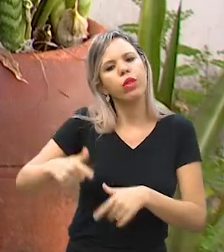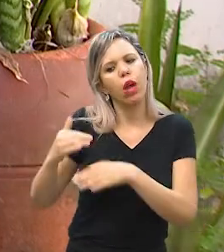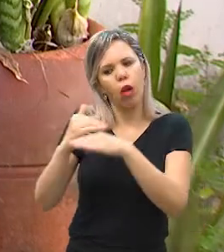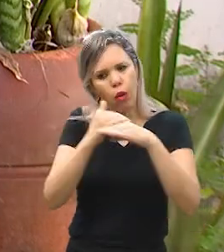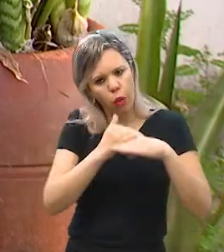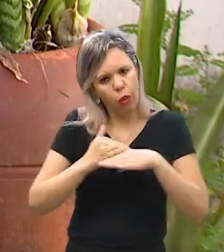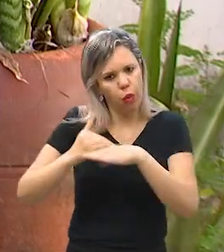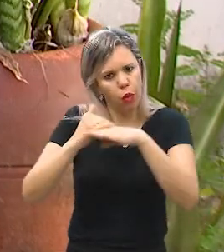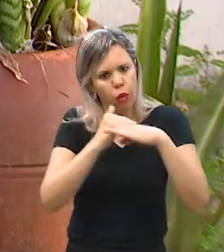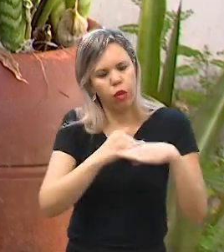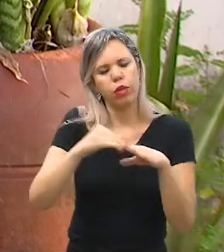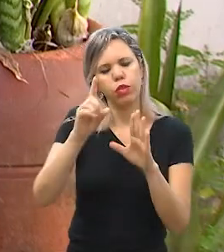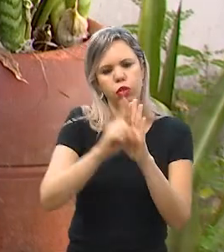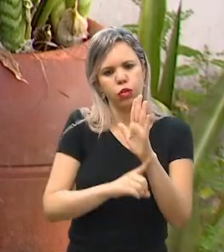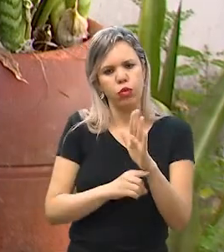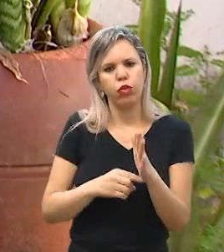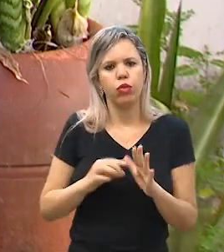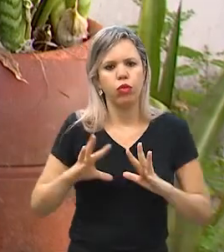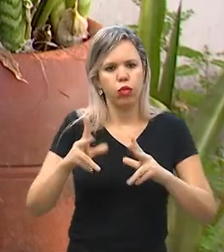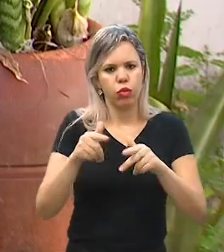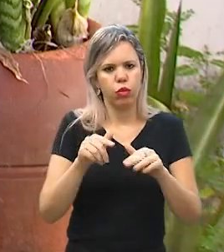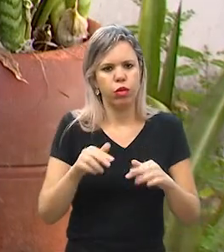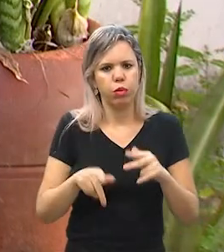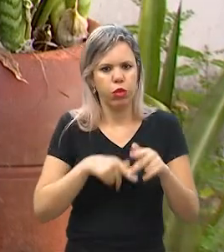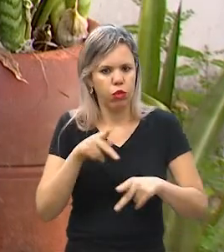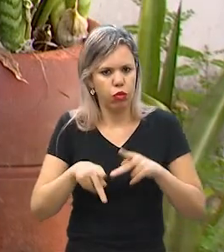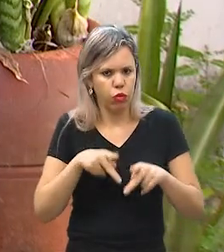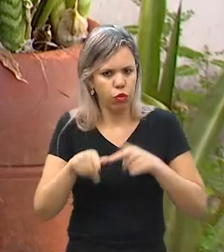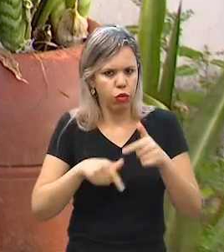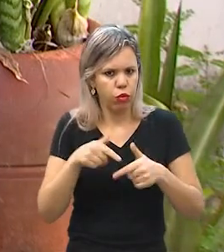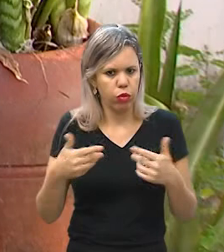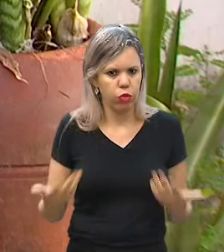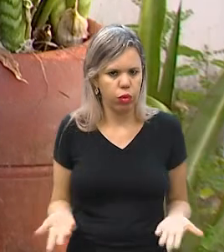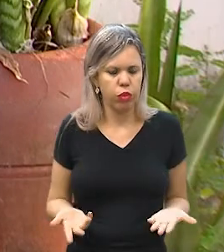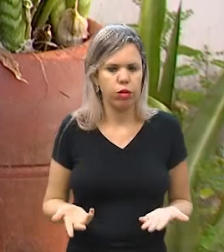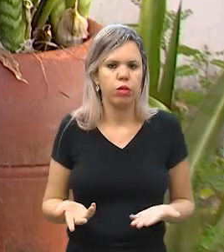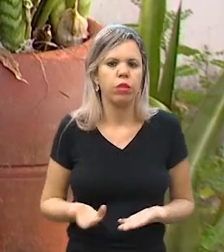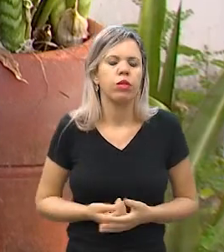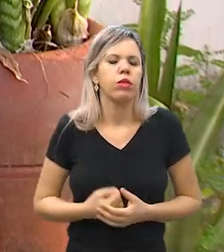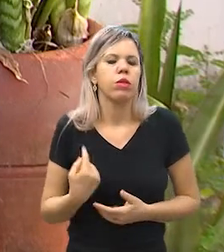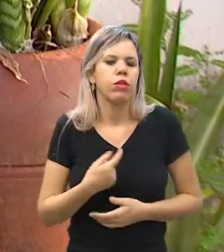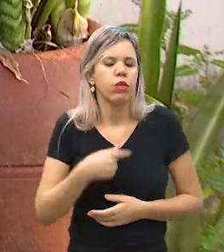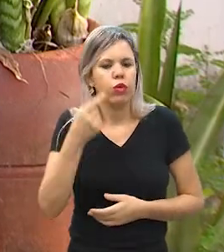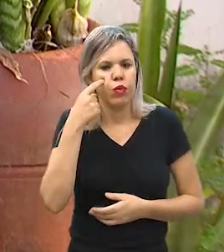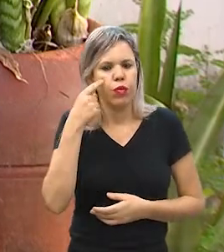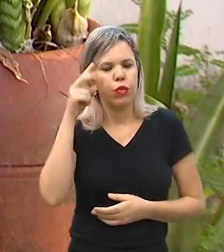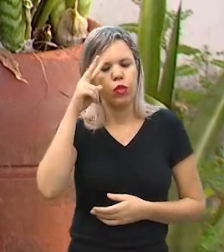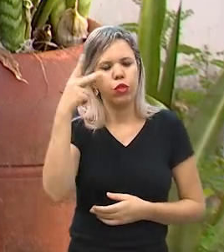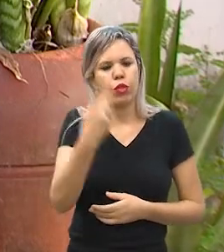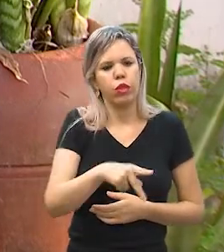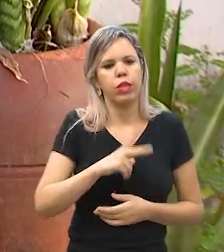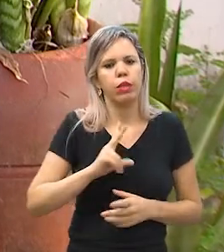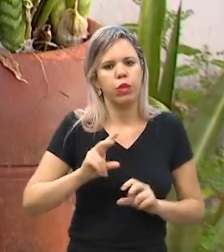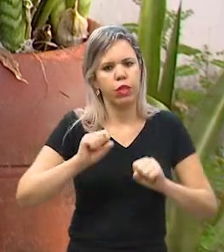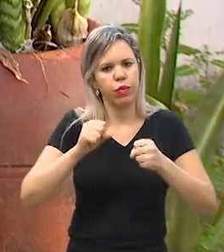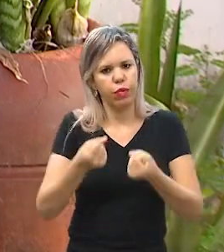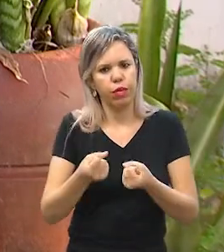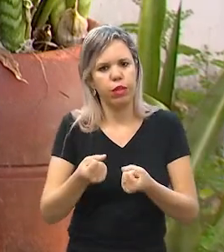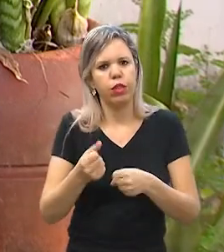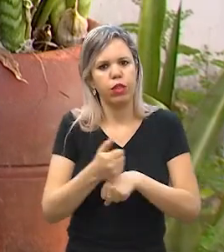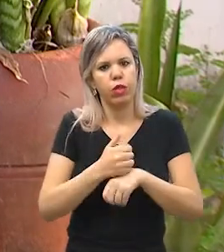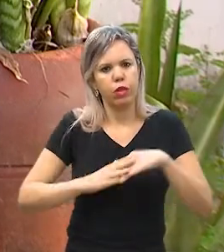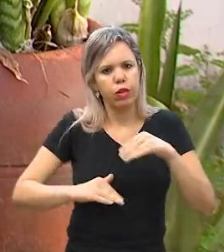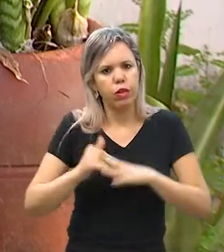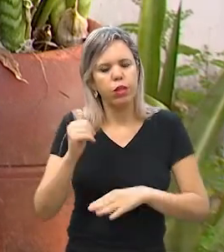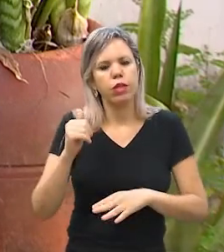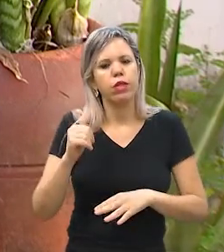igualar direitos igual aos outros trabalhadores. Então, questões assim, a gente vê na história dela, sempre ela defende a classe